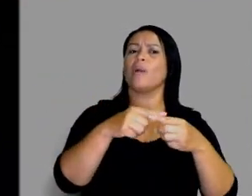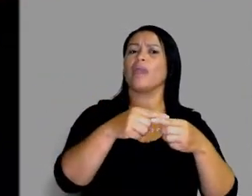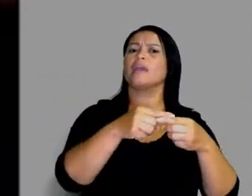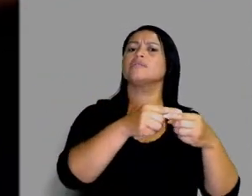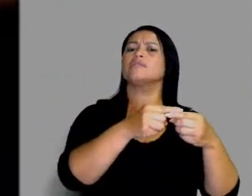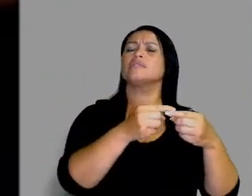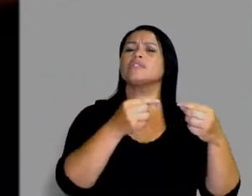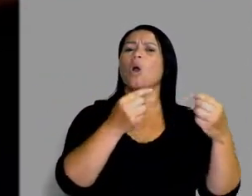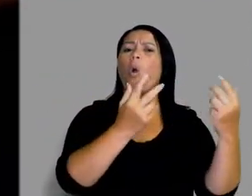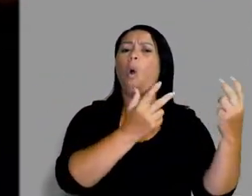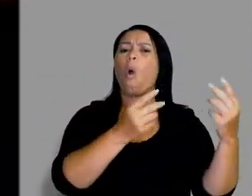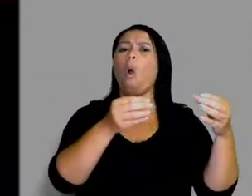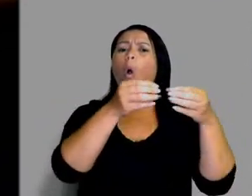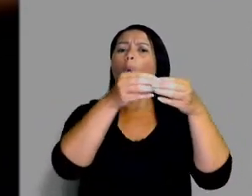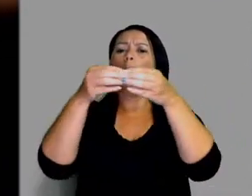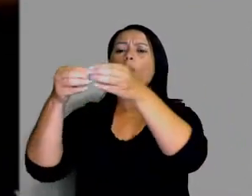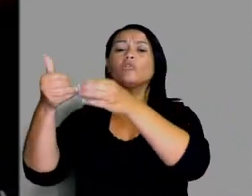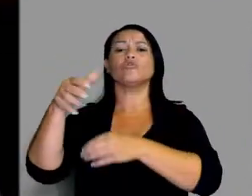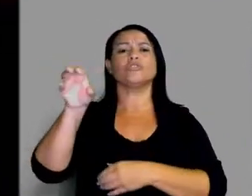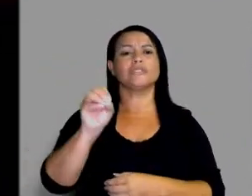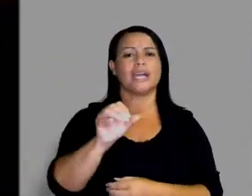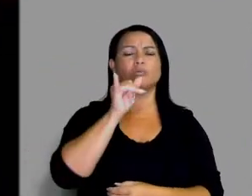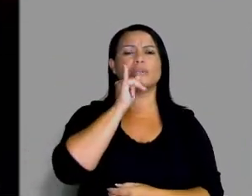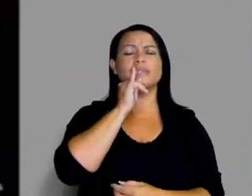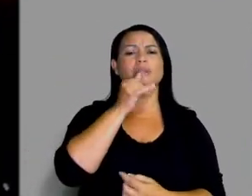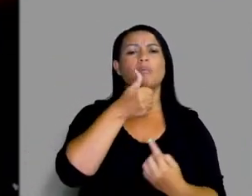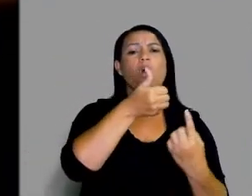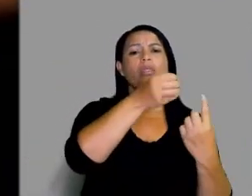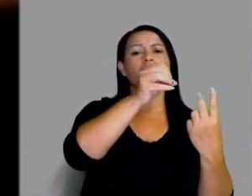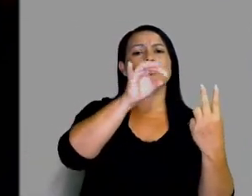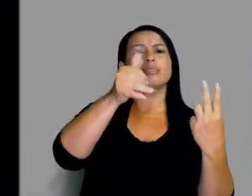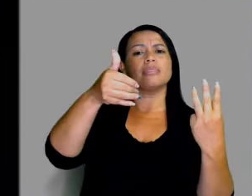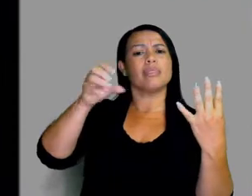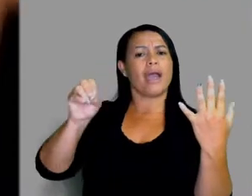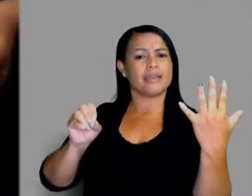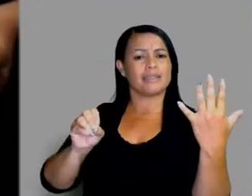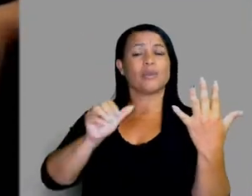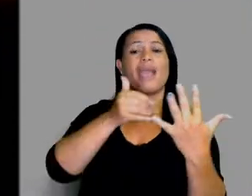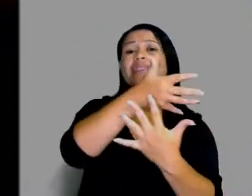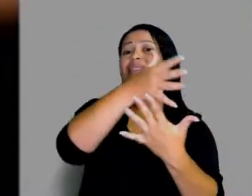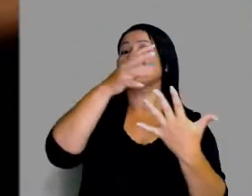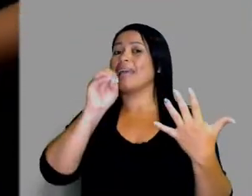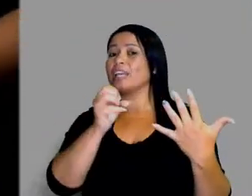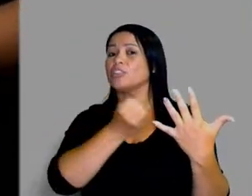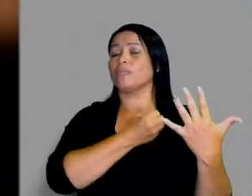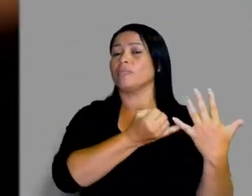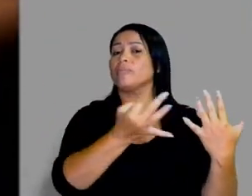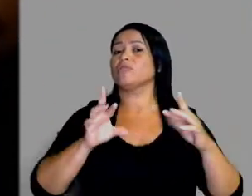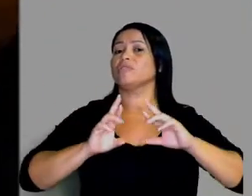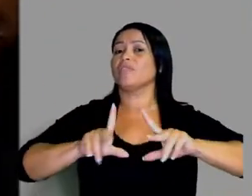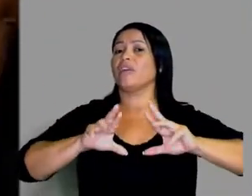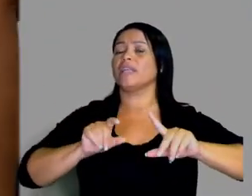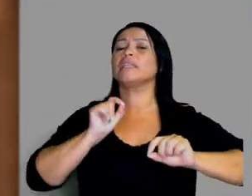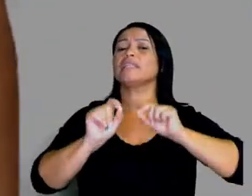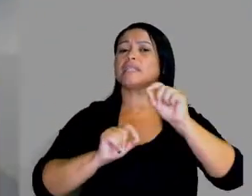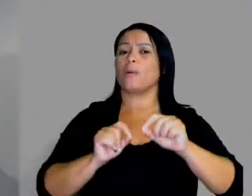10 símbolos, ou seja, 10 algarismos diferentes. Que são eles?